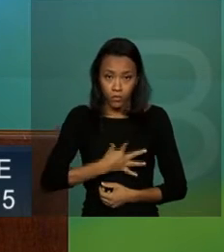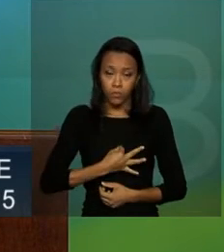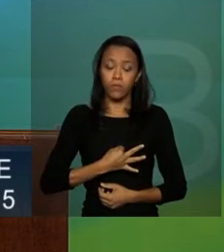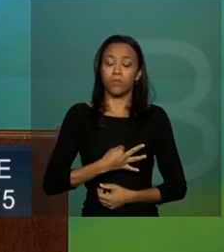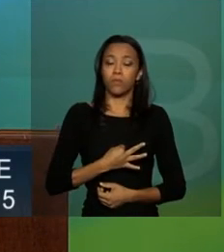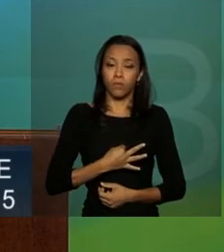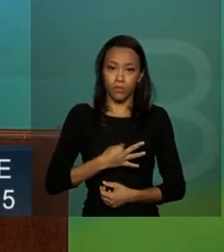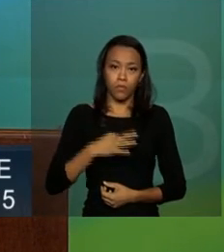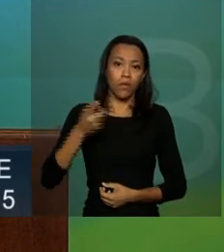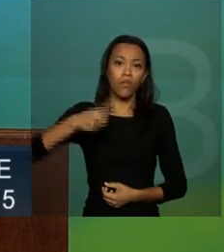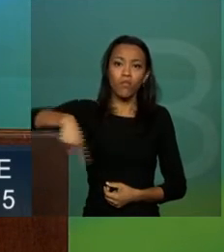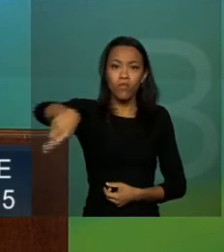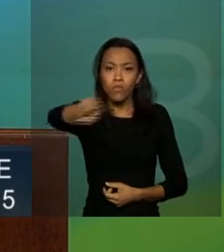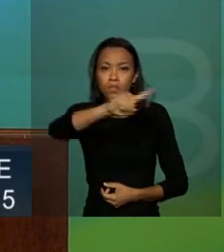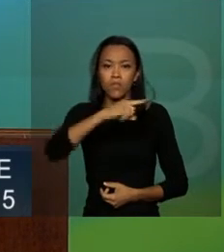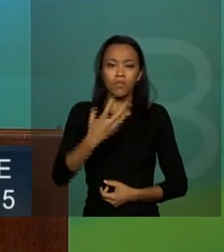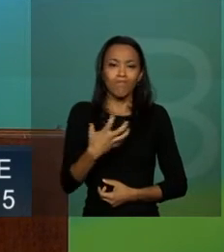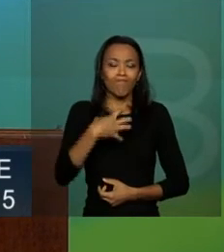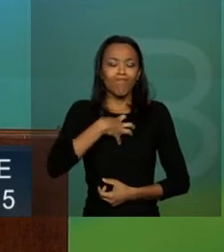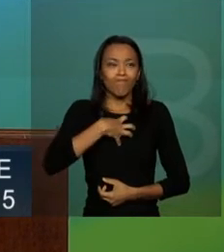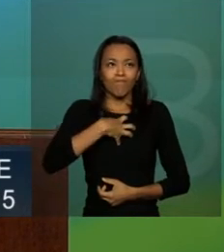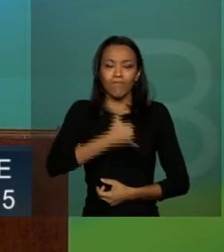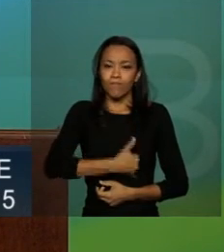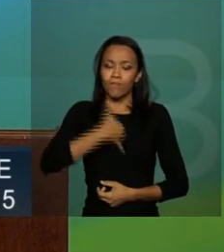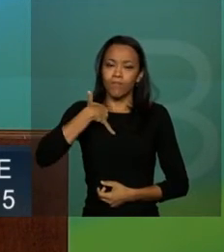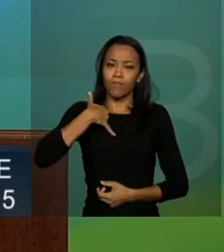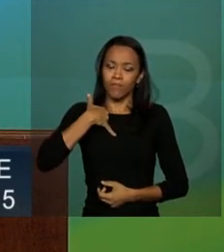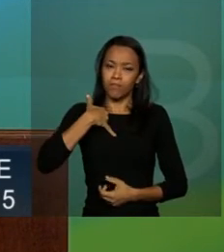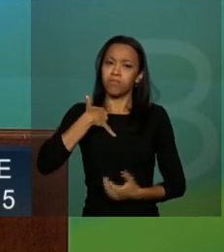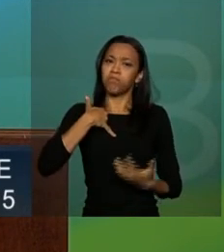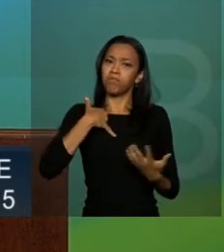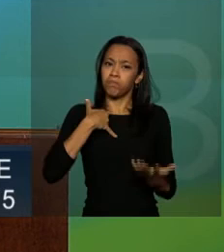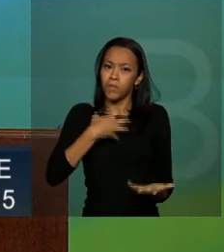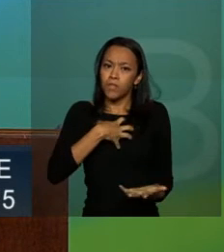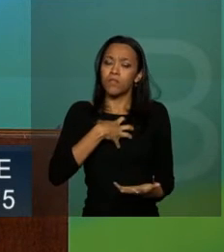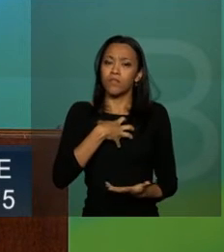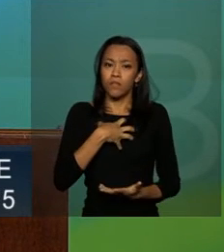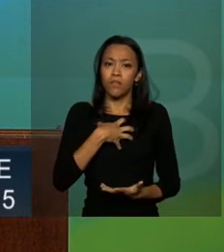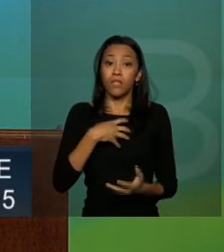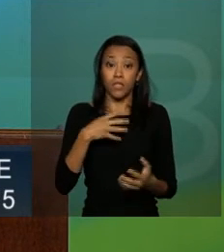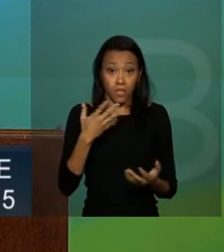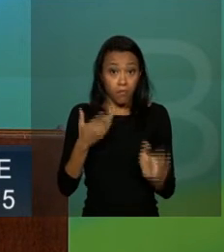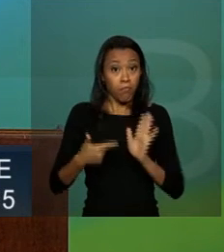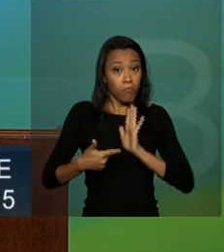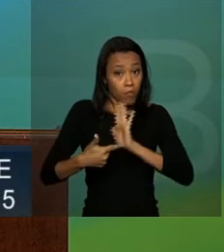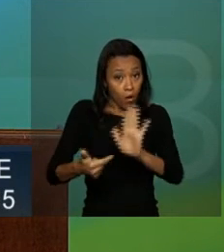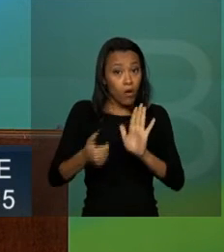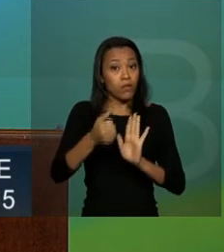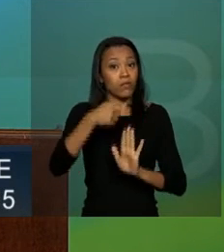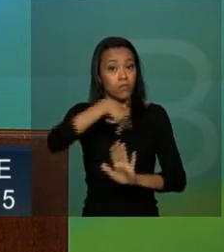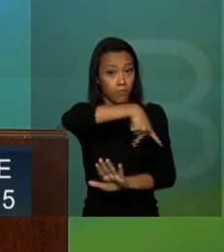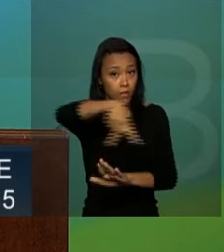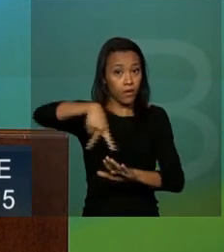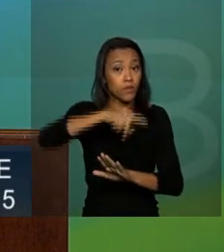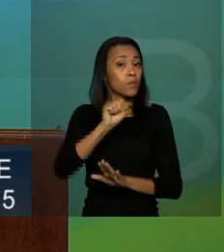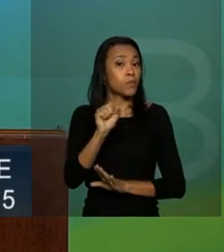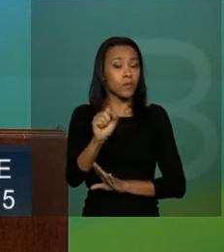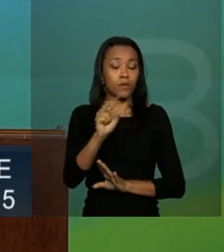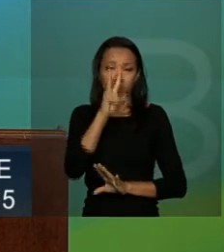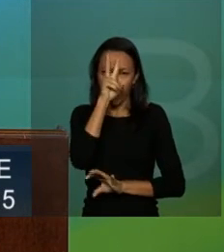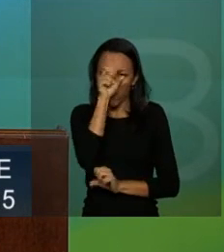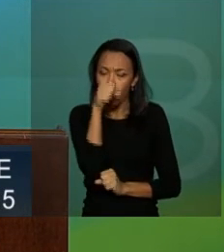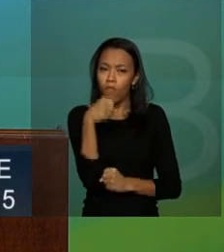vocês nos enchem de orgulho e sobretudo mostram o país à força